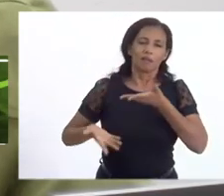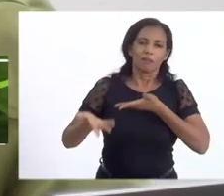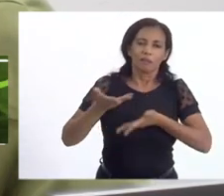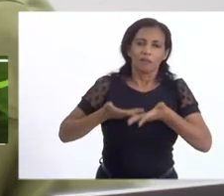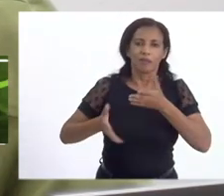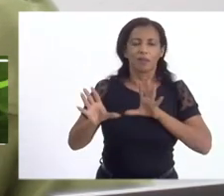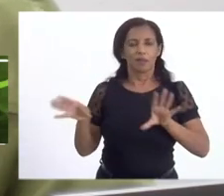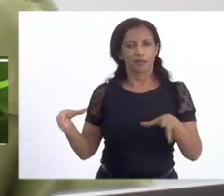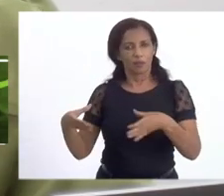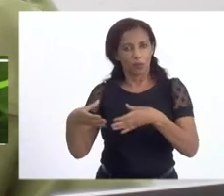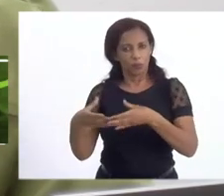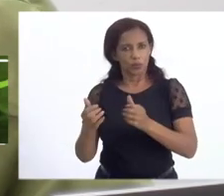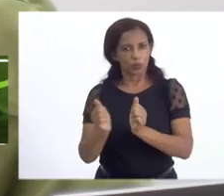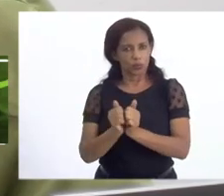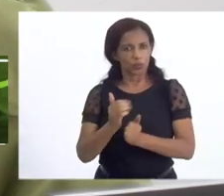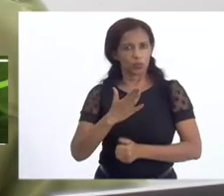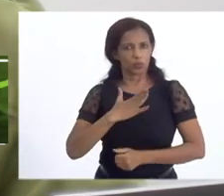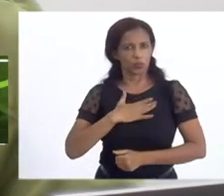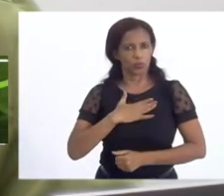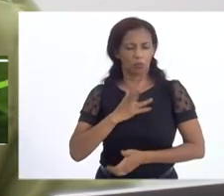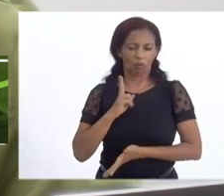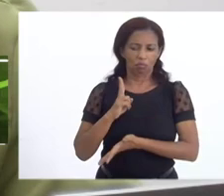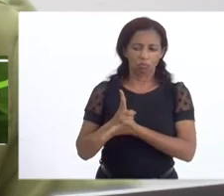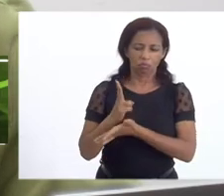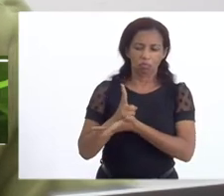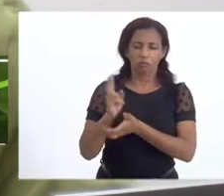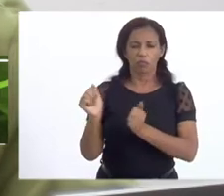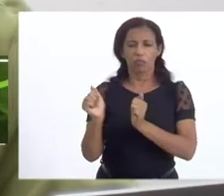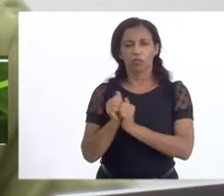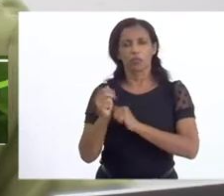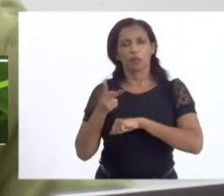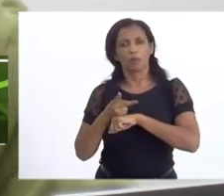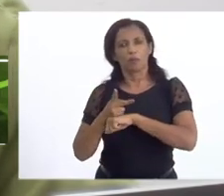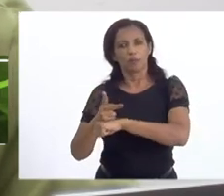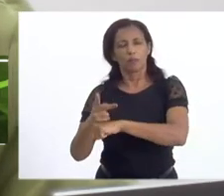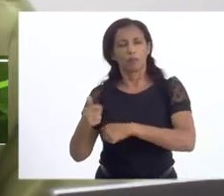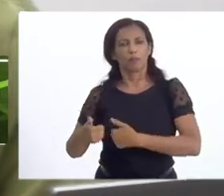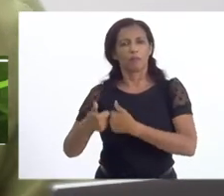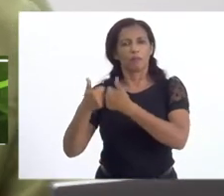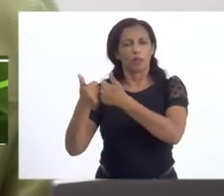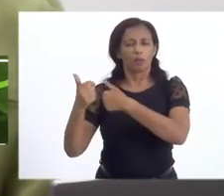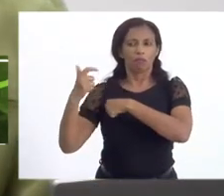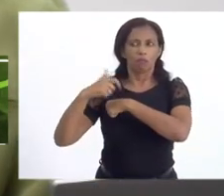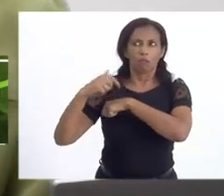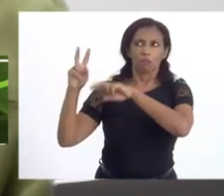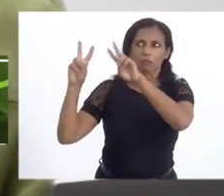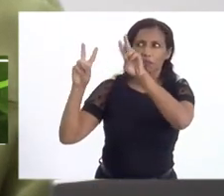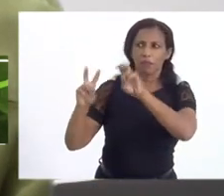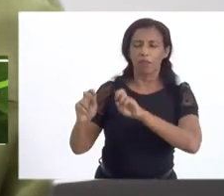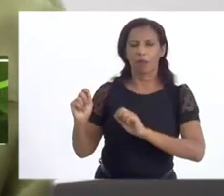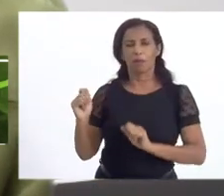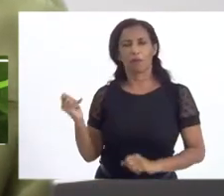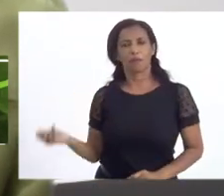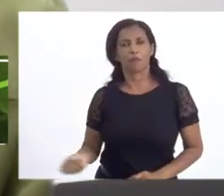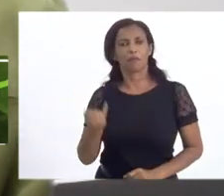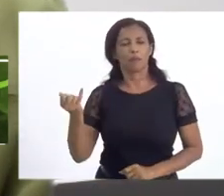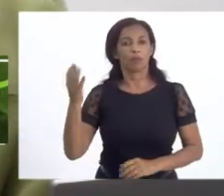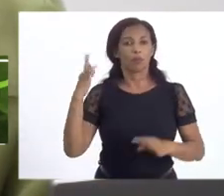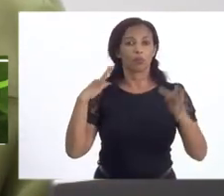comissão comigo, e estamos sempre juntas buscando o melhor tema possível para ajudar o